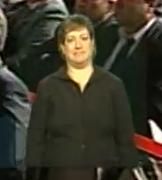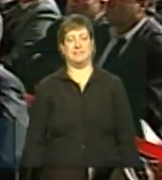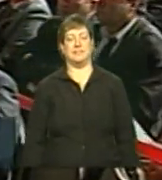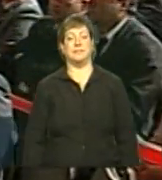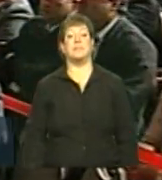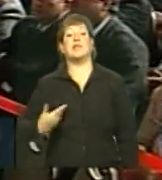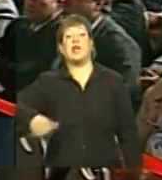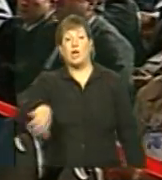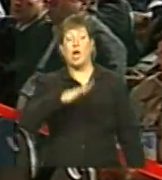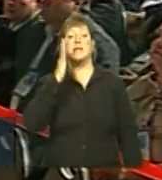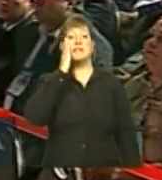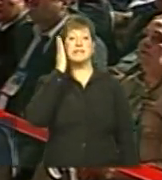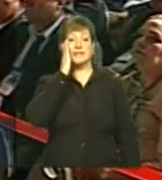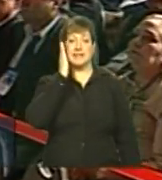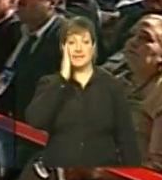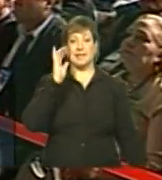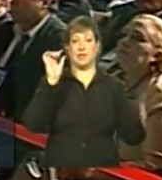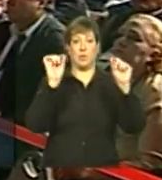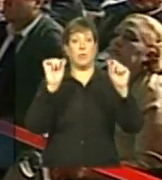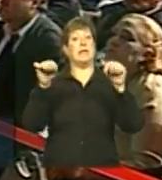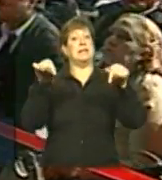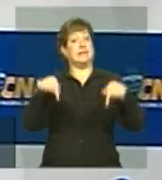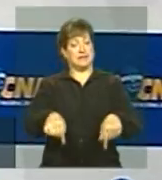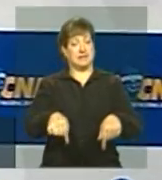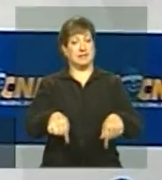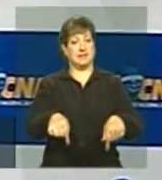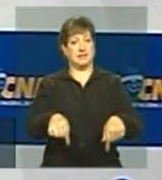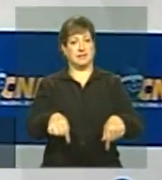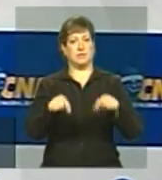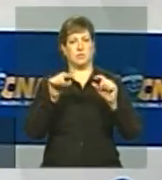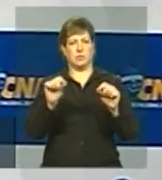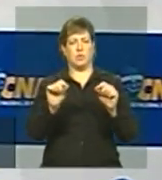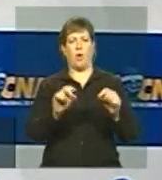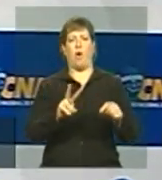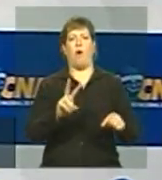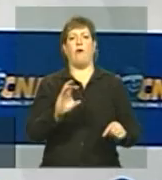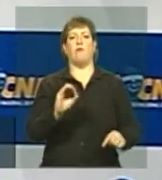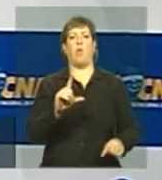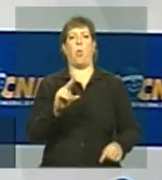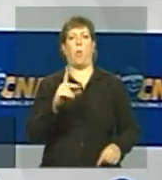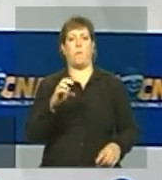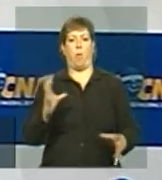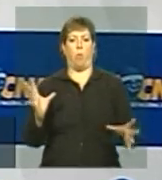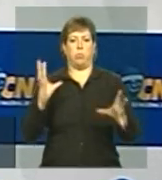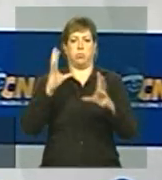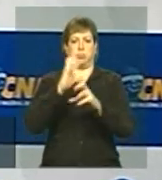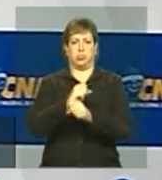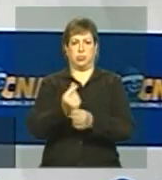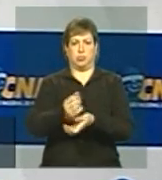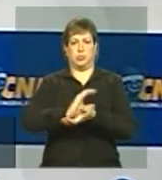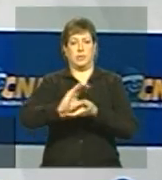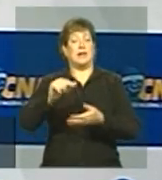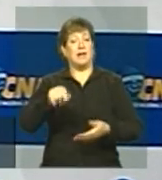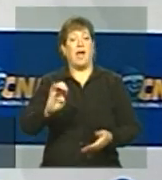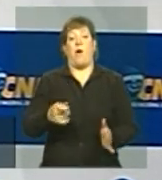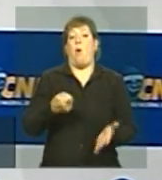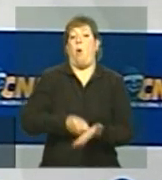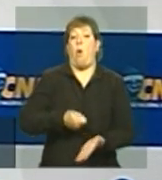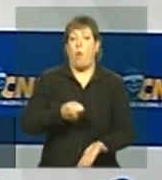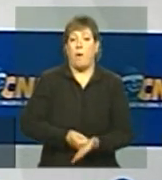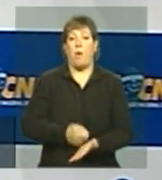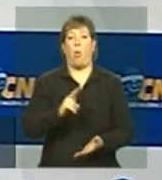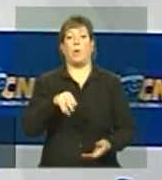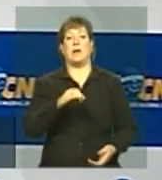Nós sabemos que isso, pelo volume de recursos, é obrigação da